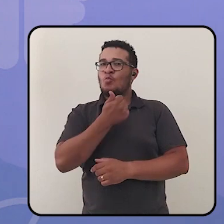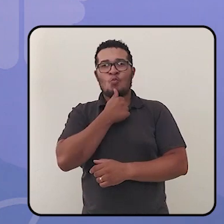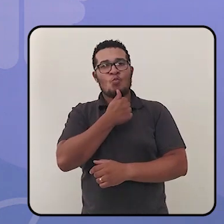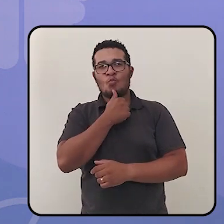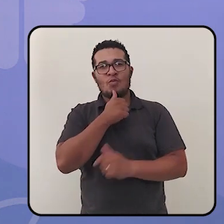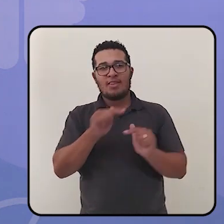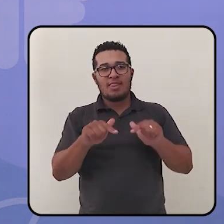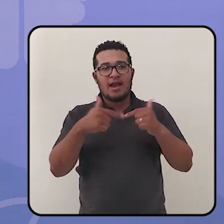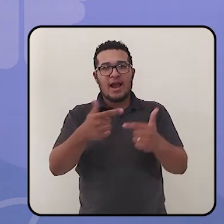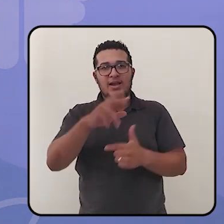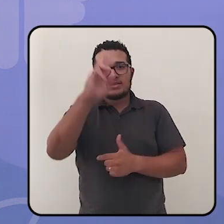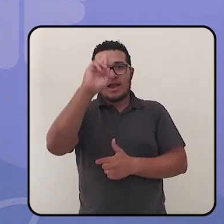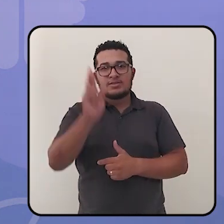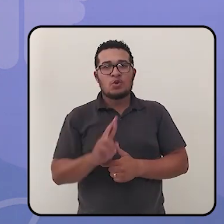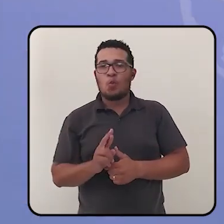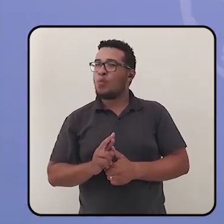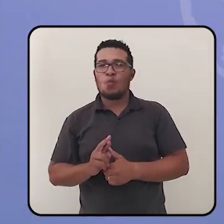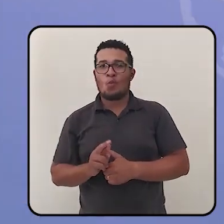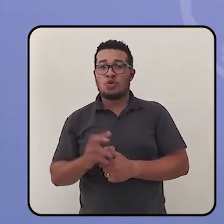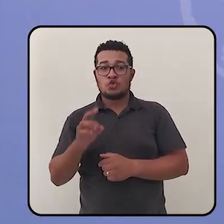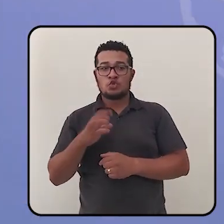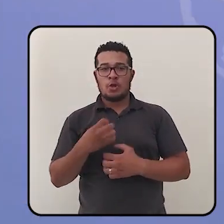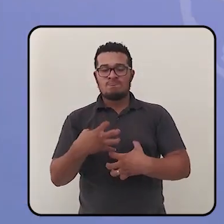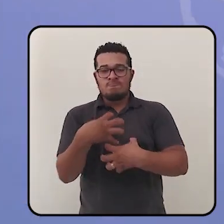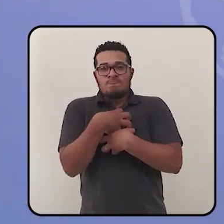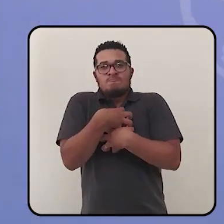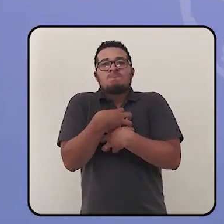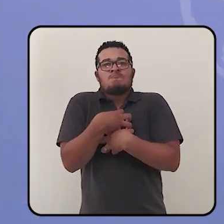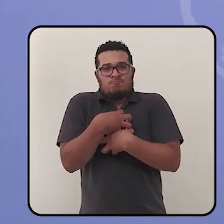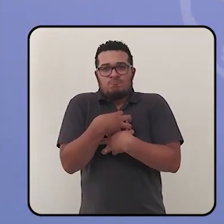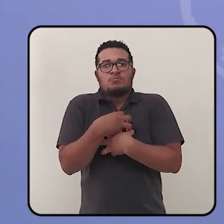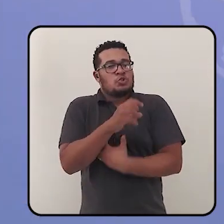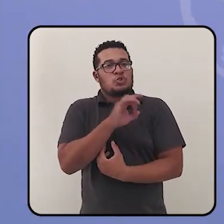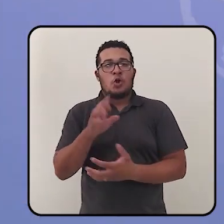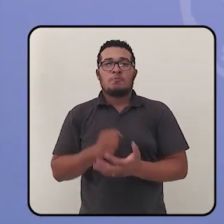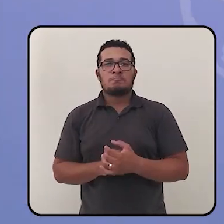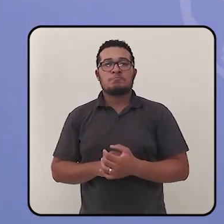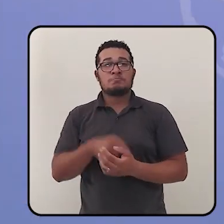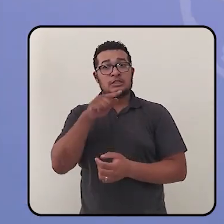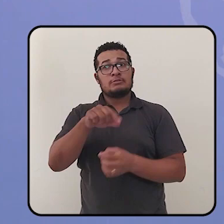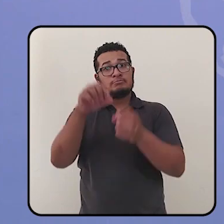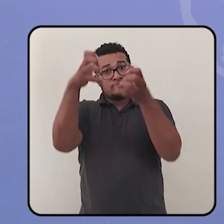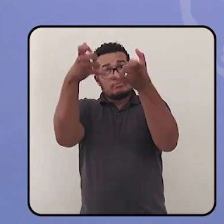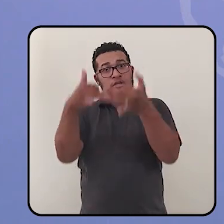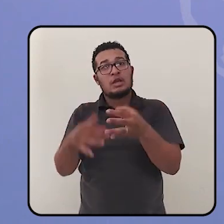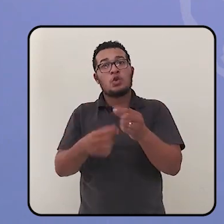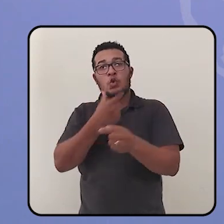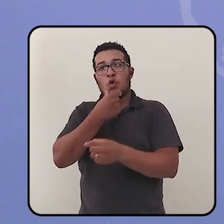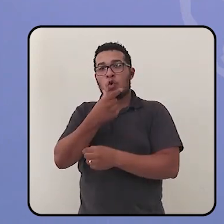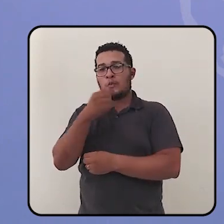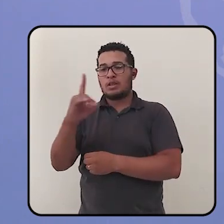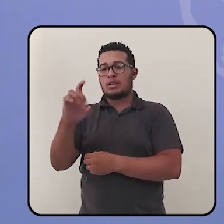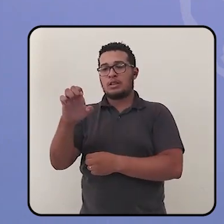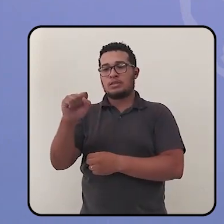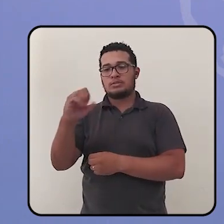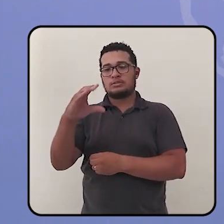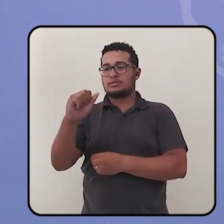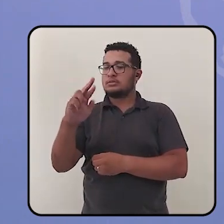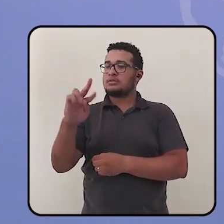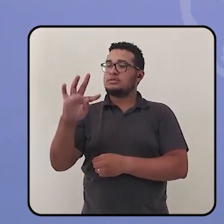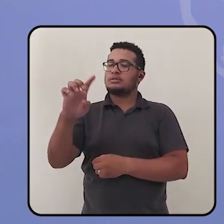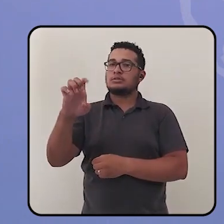age com a razão ele age por instinto então esta é uma definição que ele descartes atribui os seres humanos